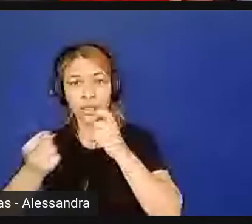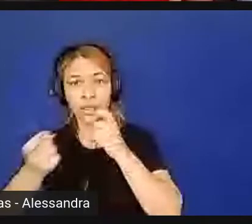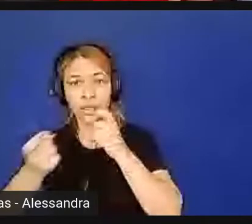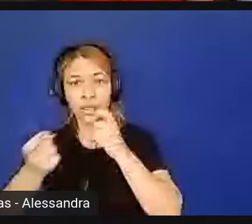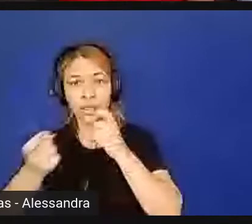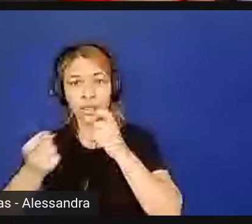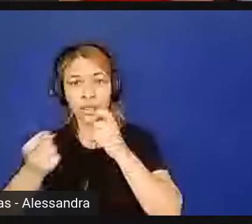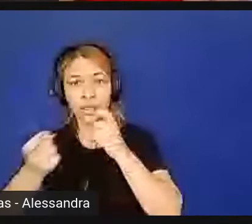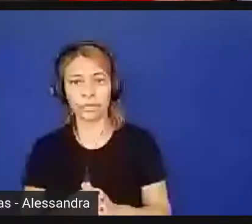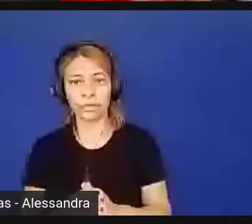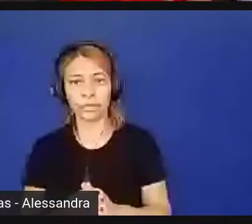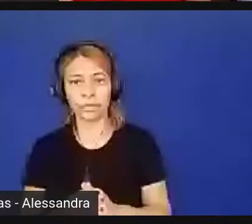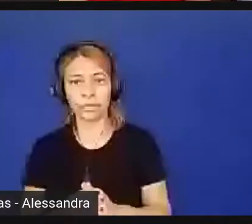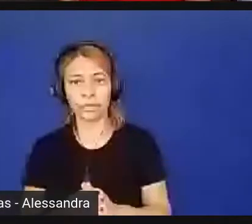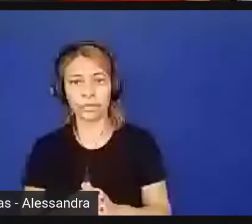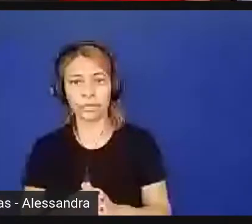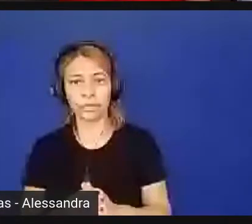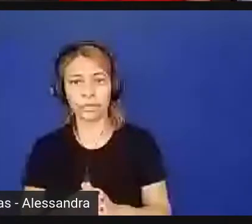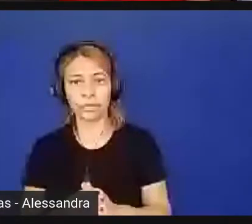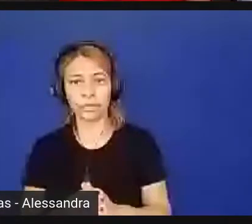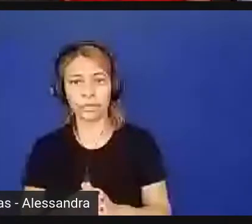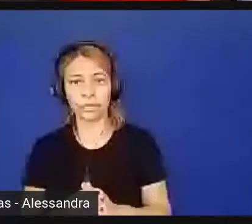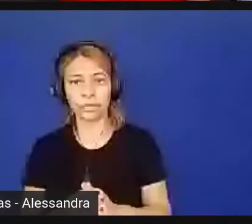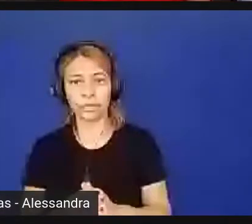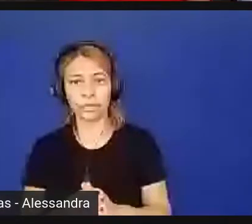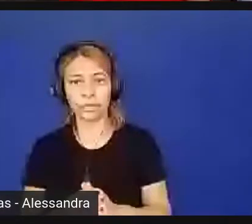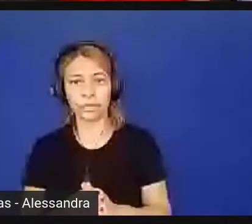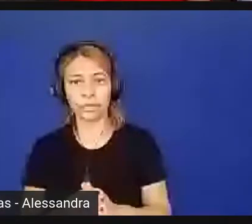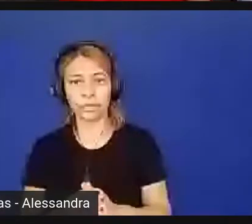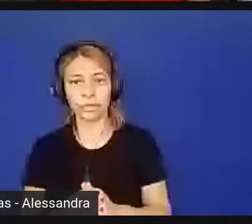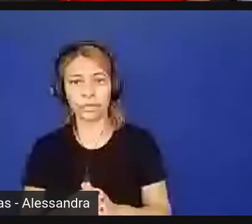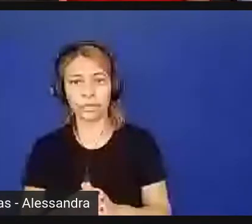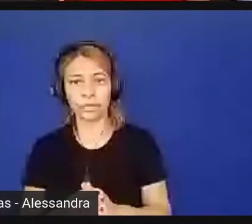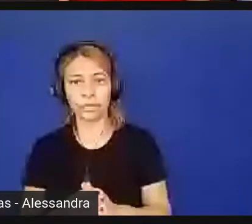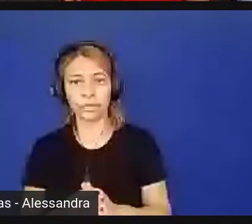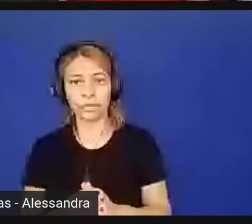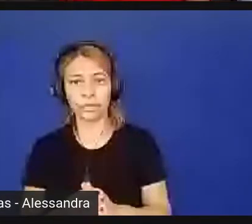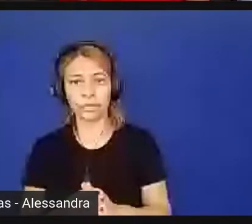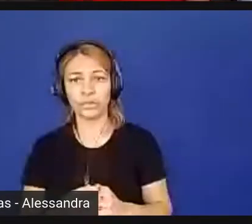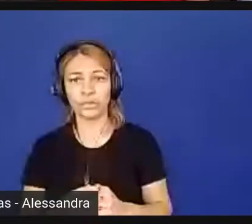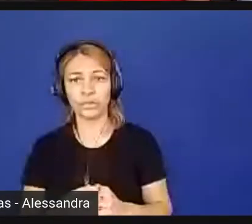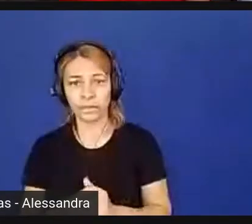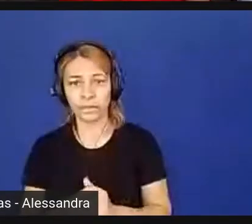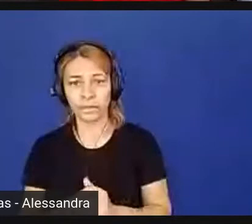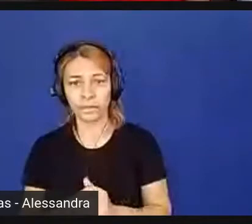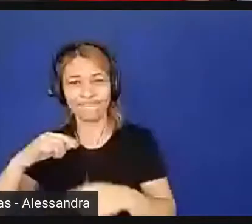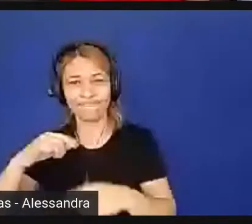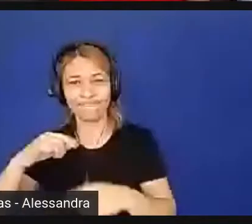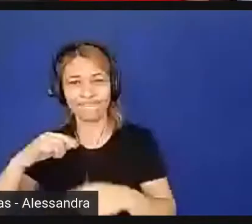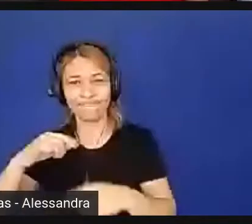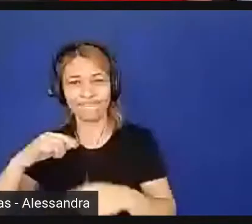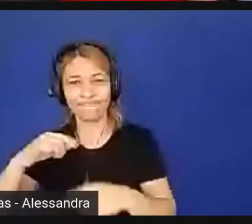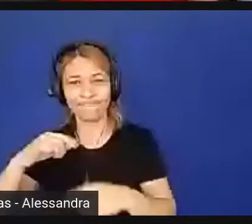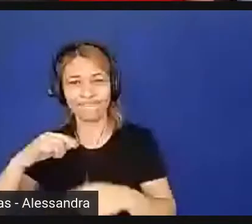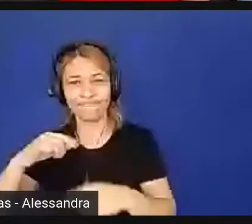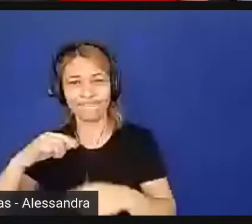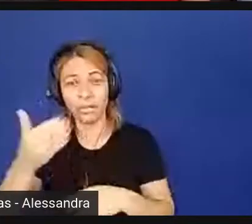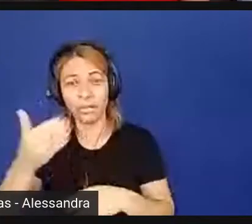de entrega, haja desvios em favor de pessoas individuais, de fraudes, né?